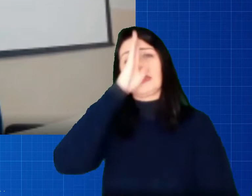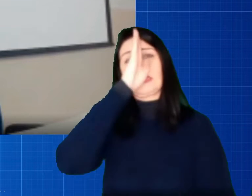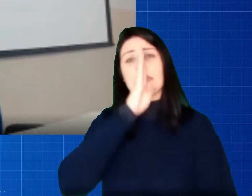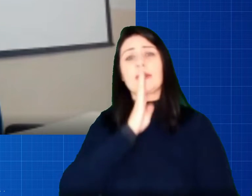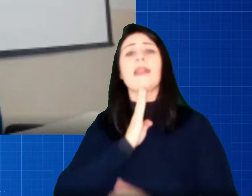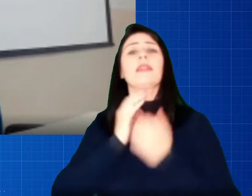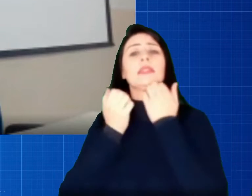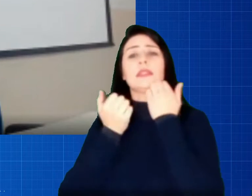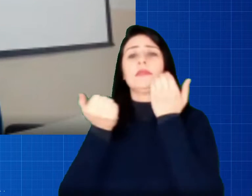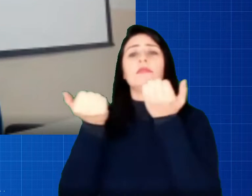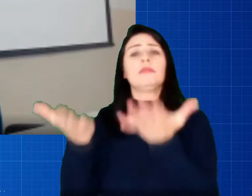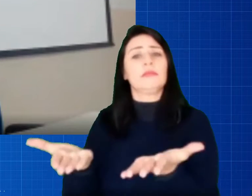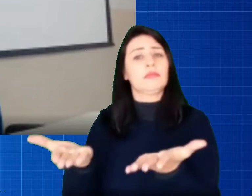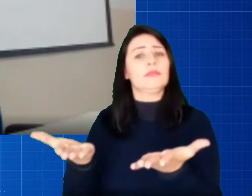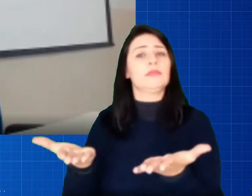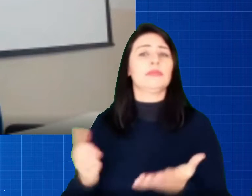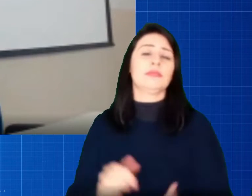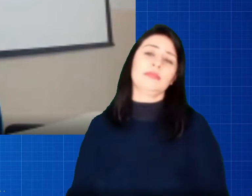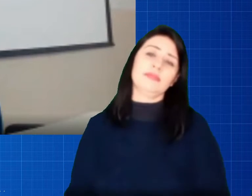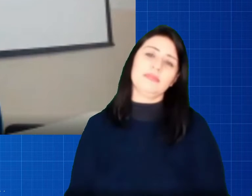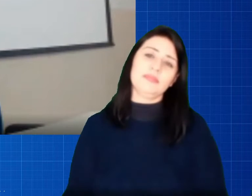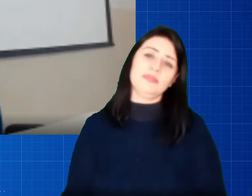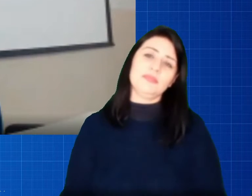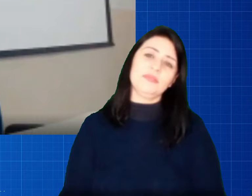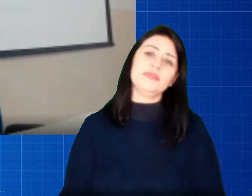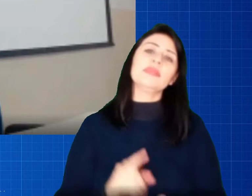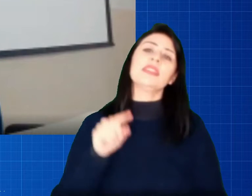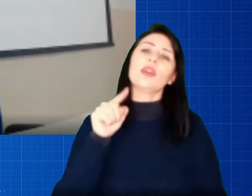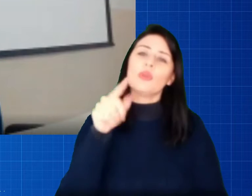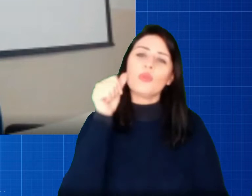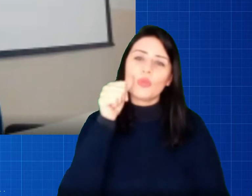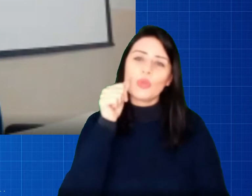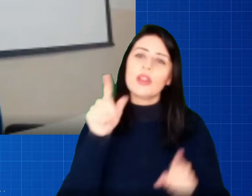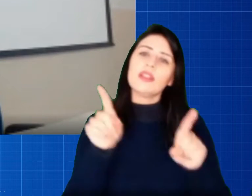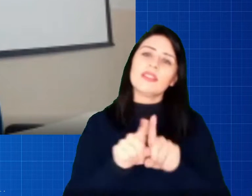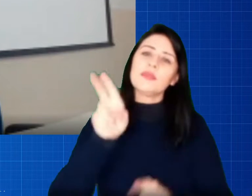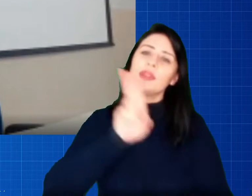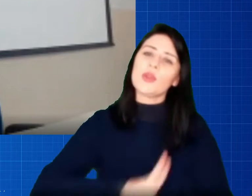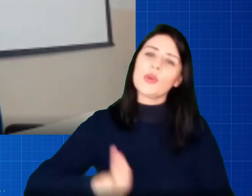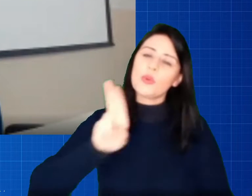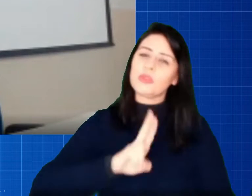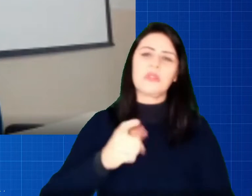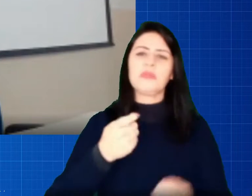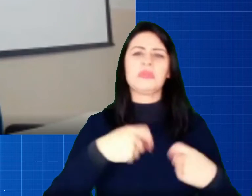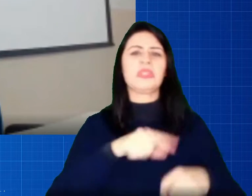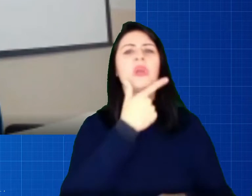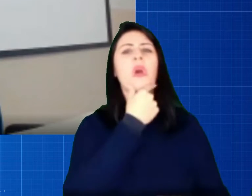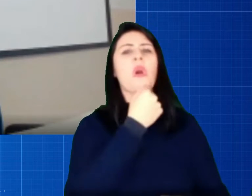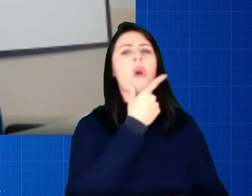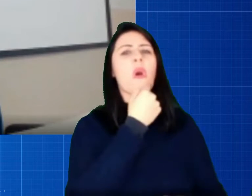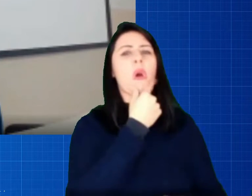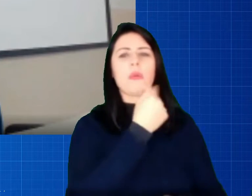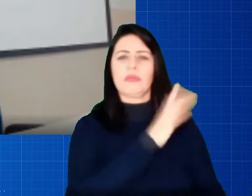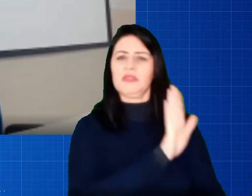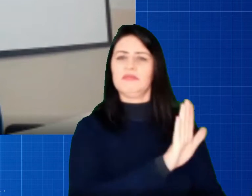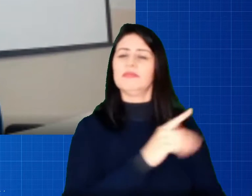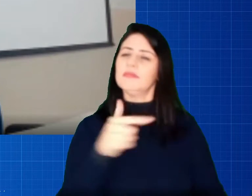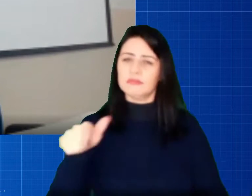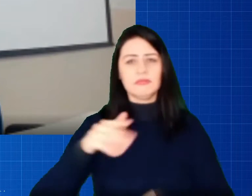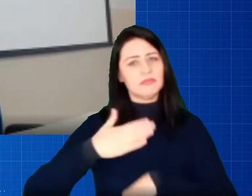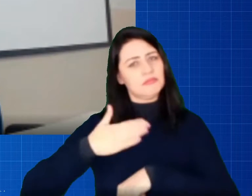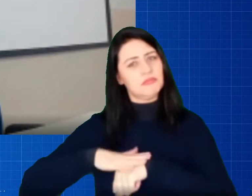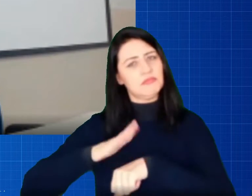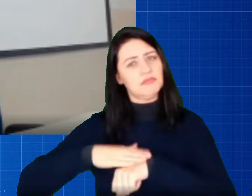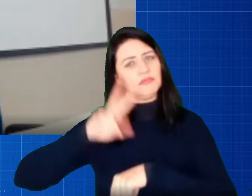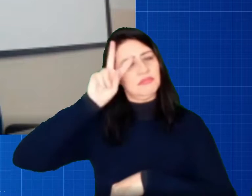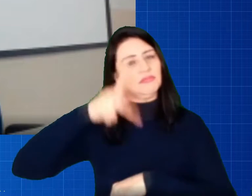está disponibilizando também gratuito. Né? Então, que elas se empoderem, não precisa esperar pelo homem proteger elas.